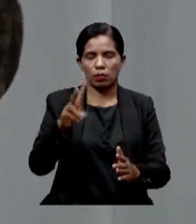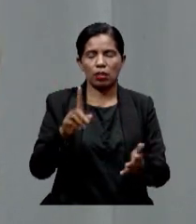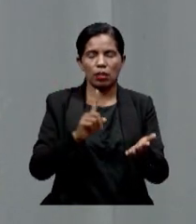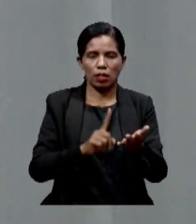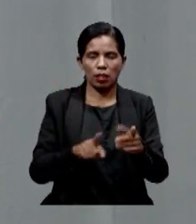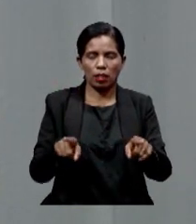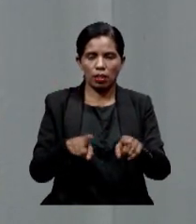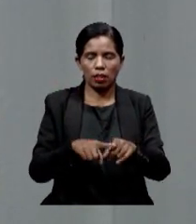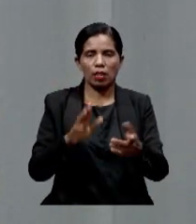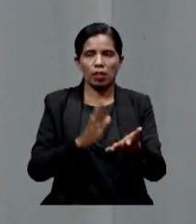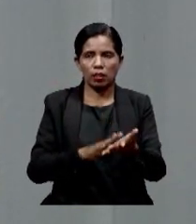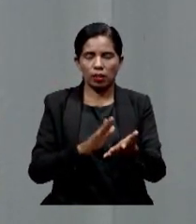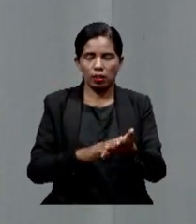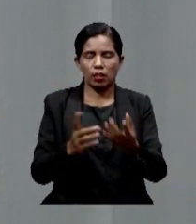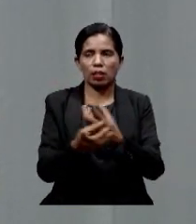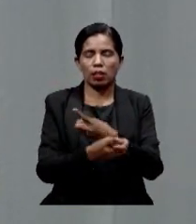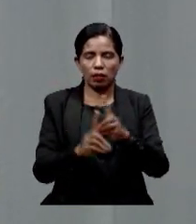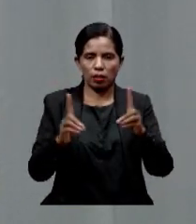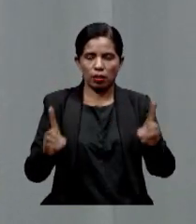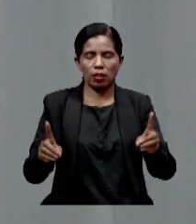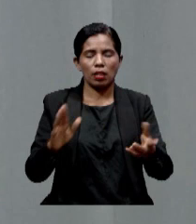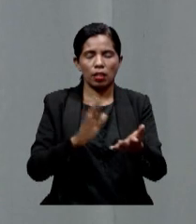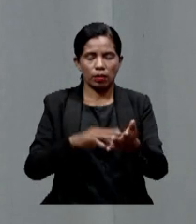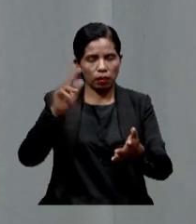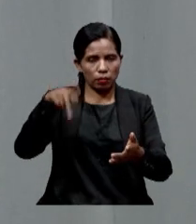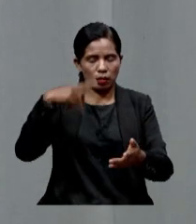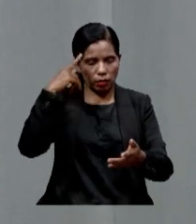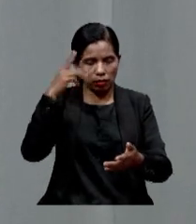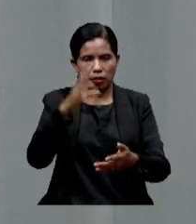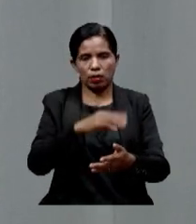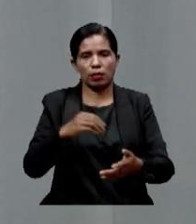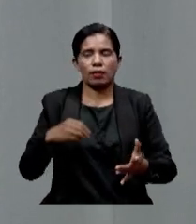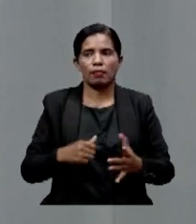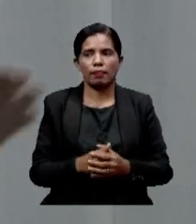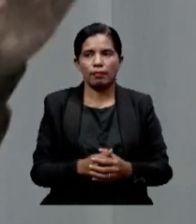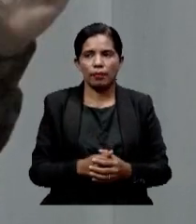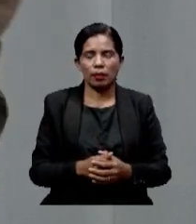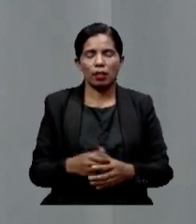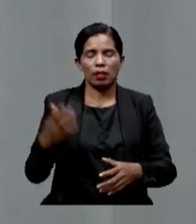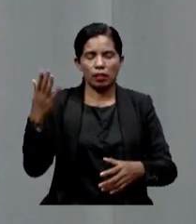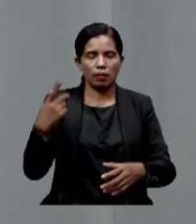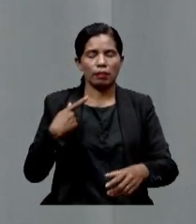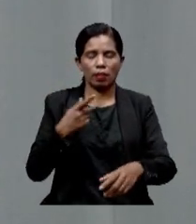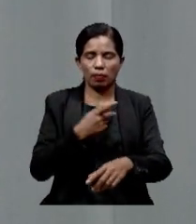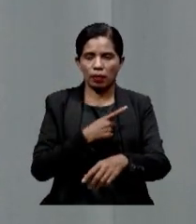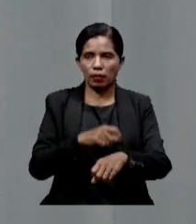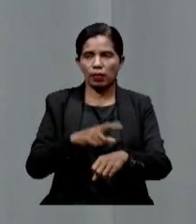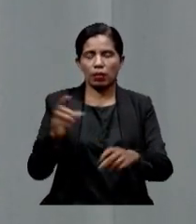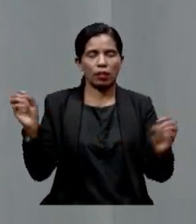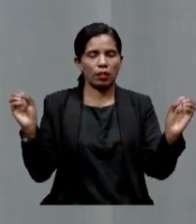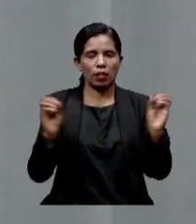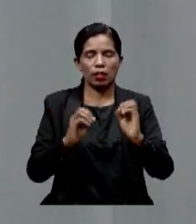ainda escola democrática, escola política, escola de governação e a parlamento agora não é nem é